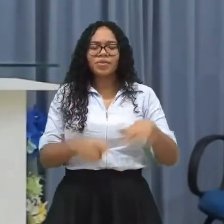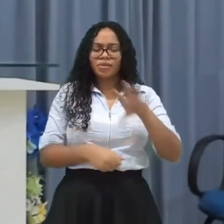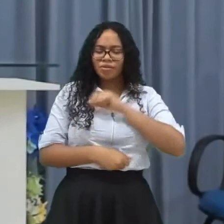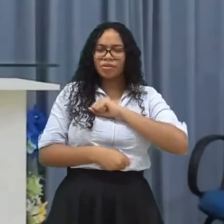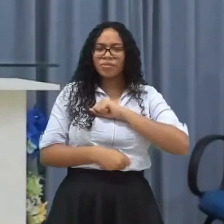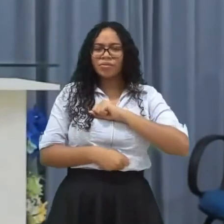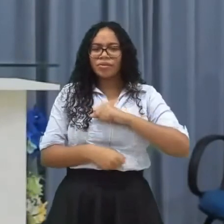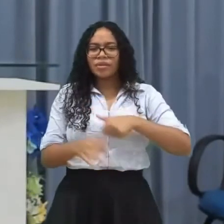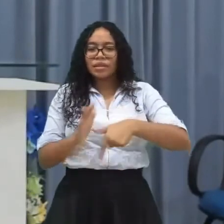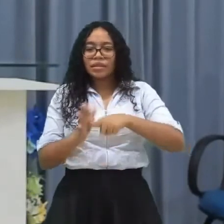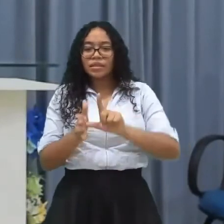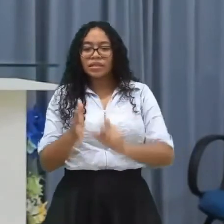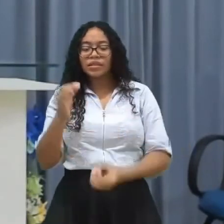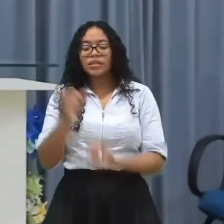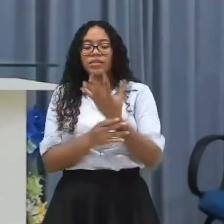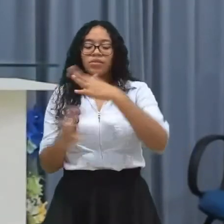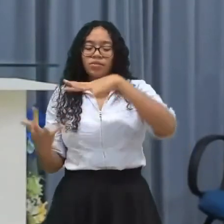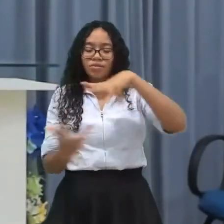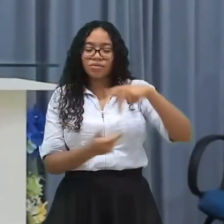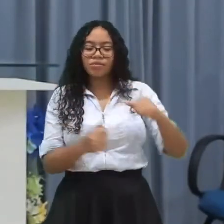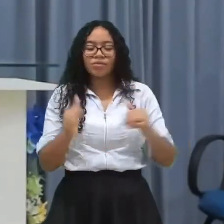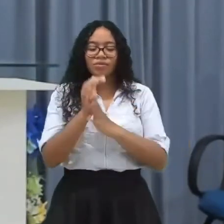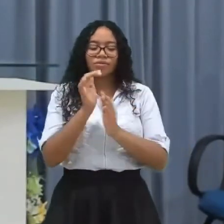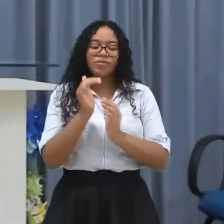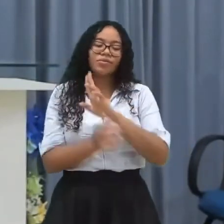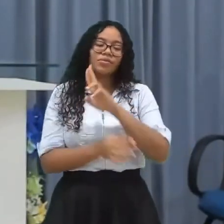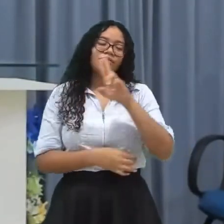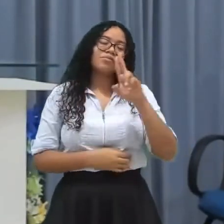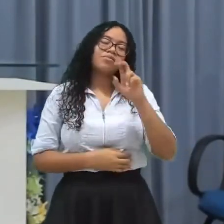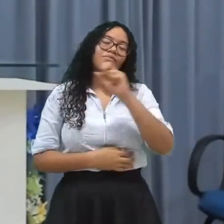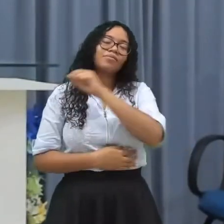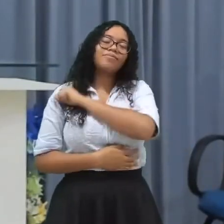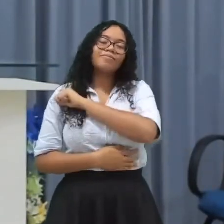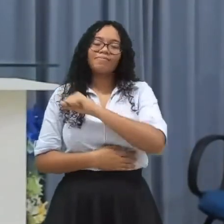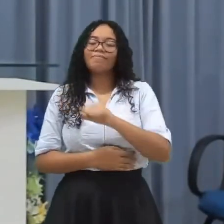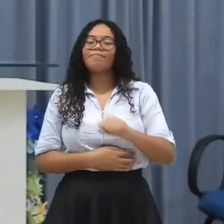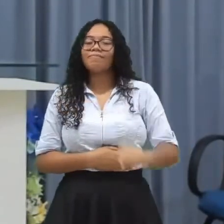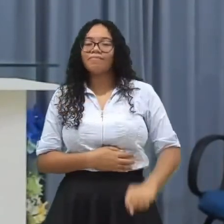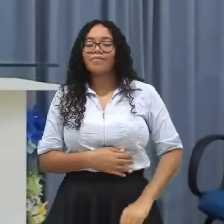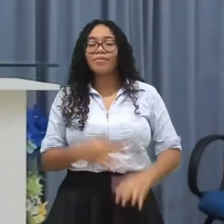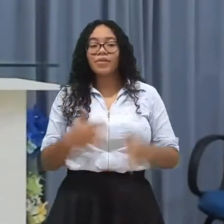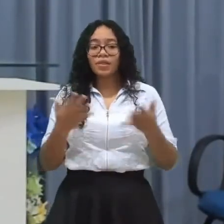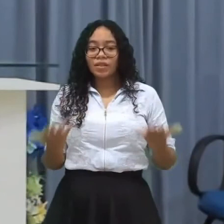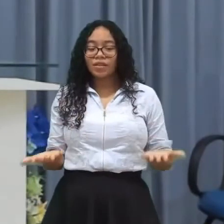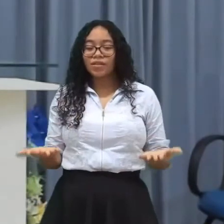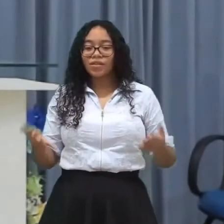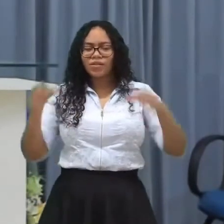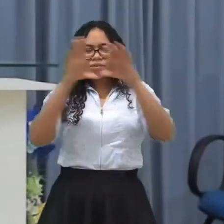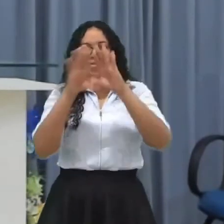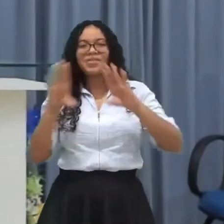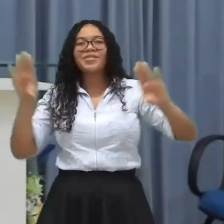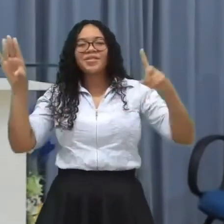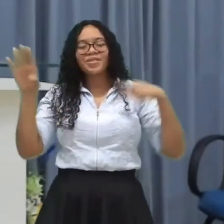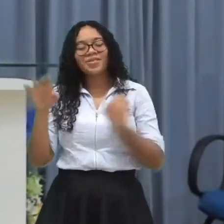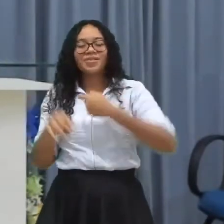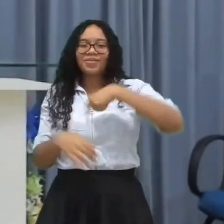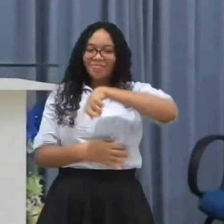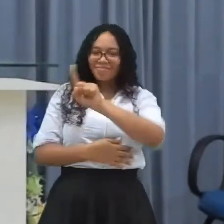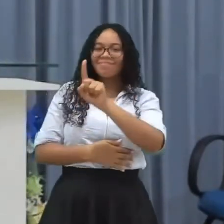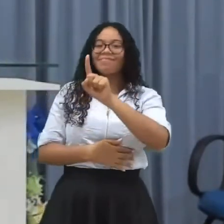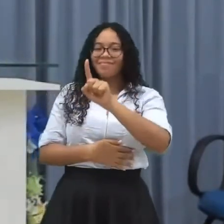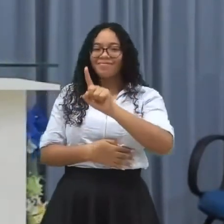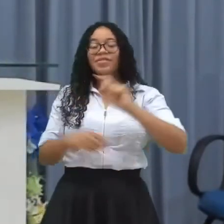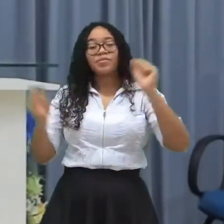do mundo. Louvado seja o santo nome do Senhor. Então é para o céu que vamos, é para estar